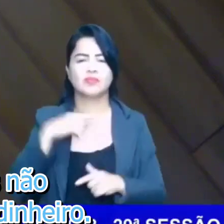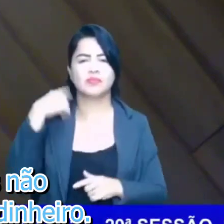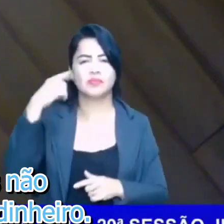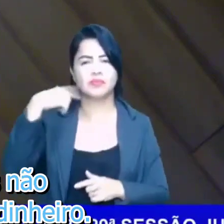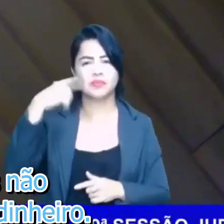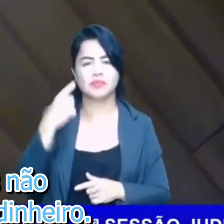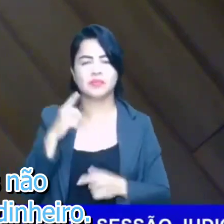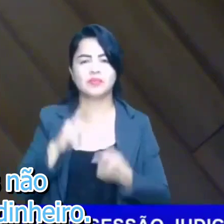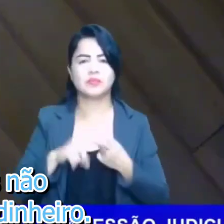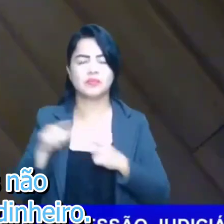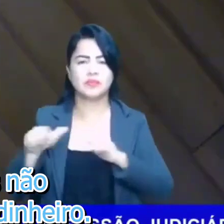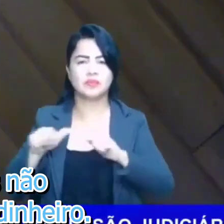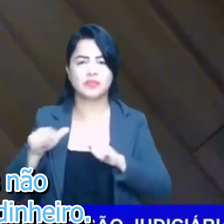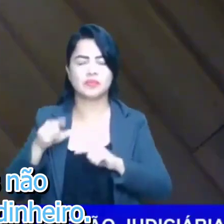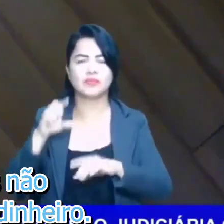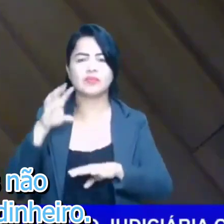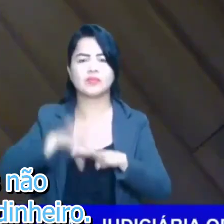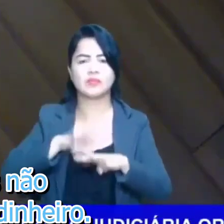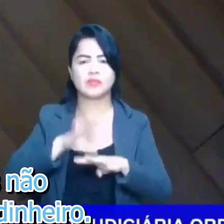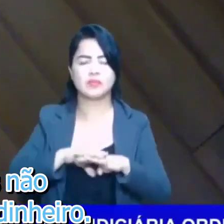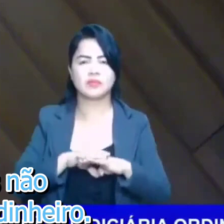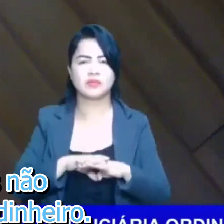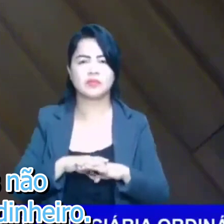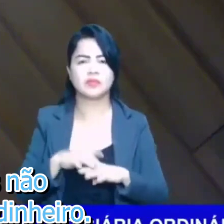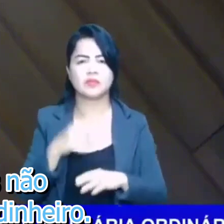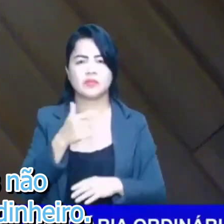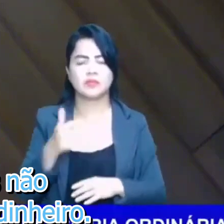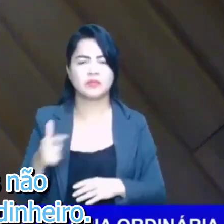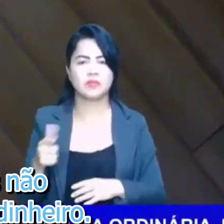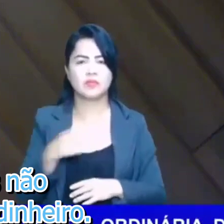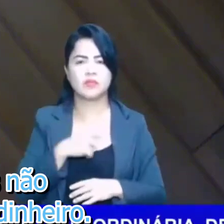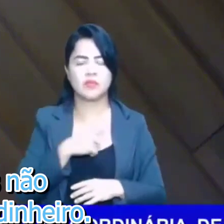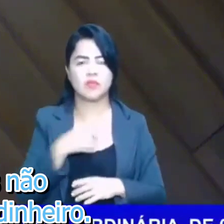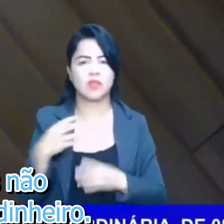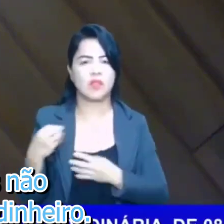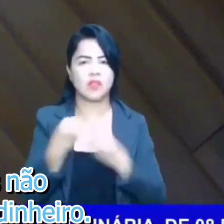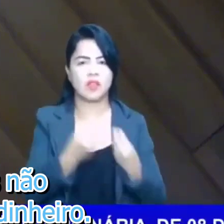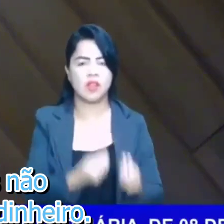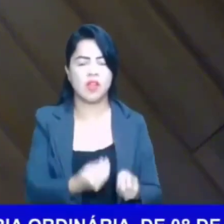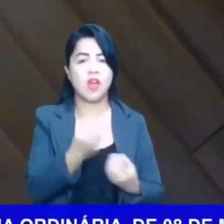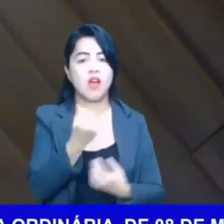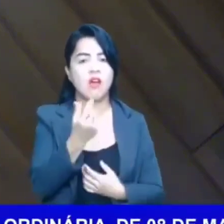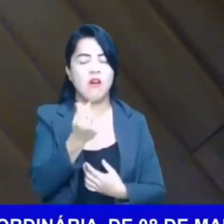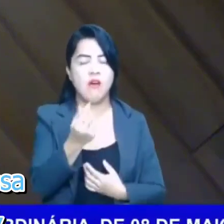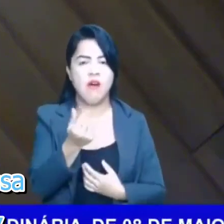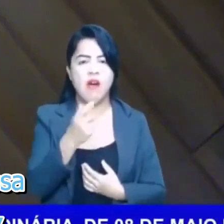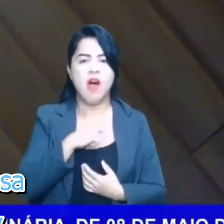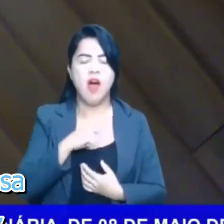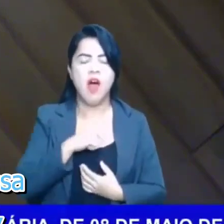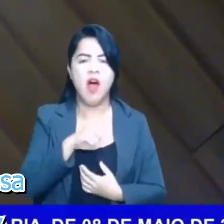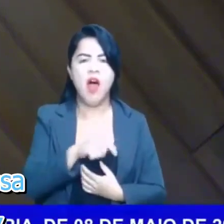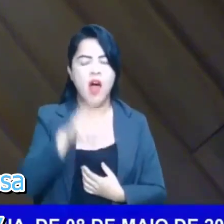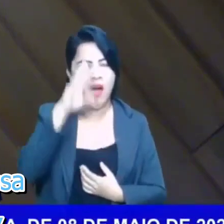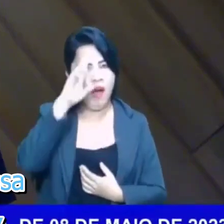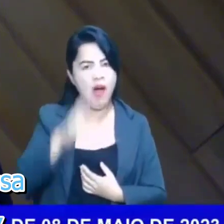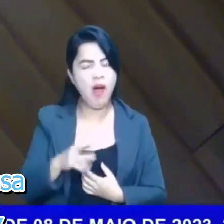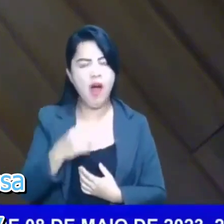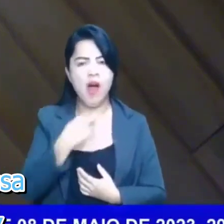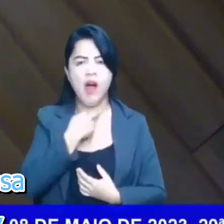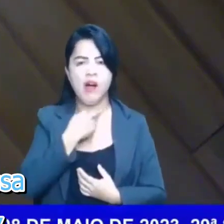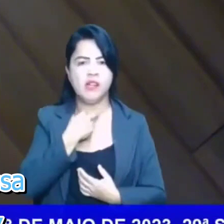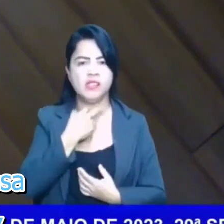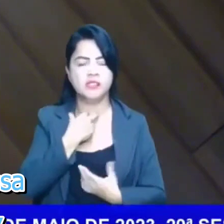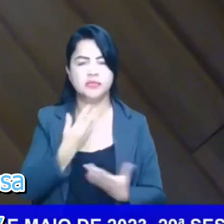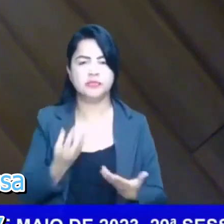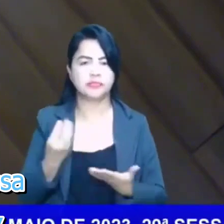advogado e contador, eles não constituem serviços, doação de serviços estimável em dinheiro. Em razão disso, eles não